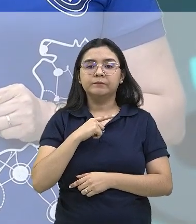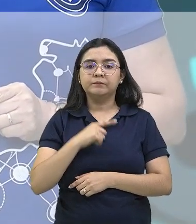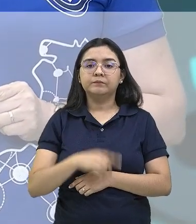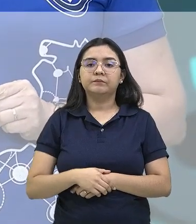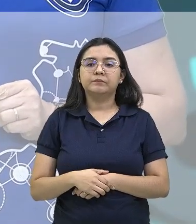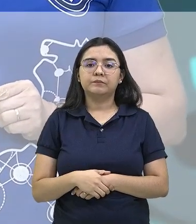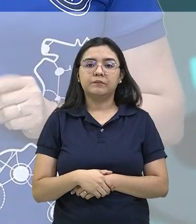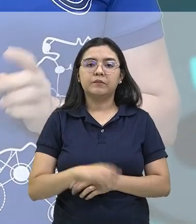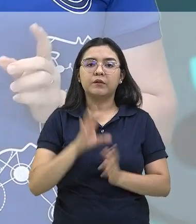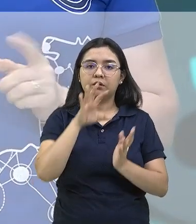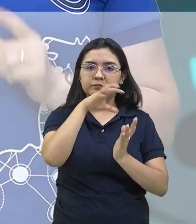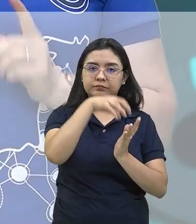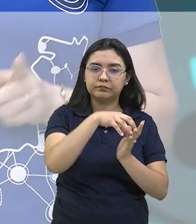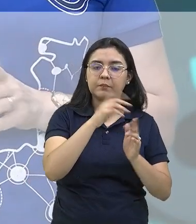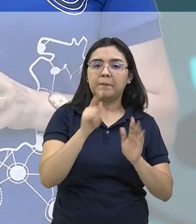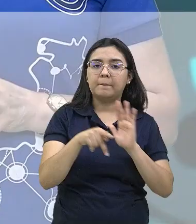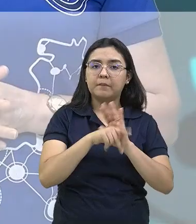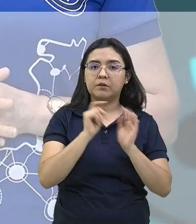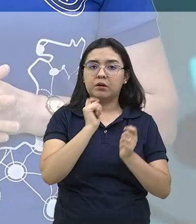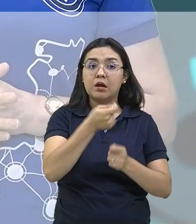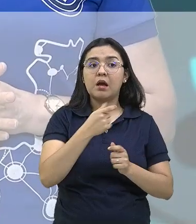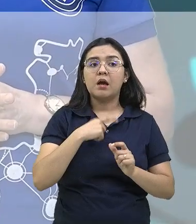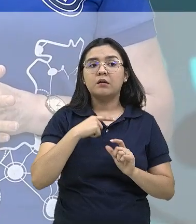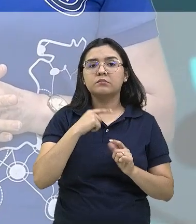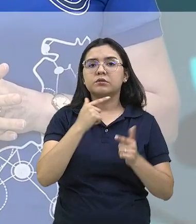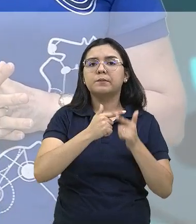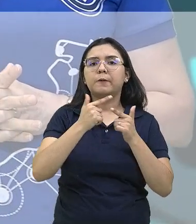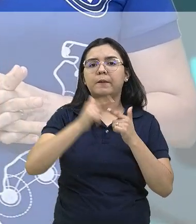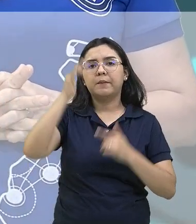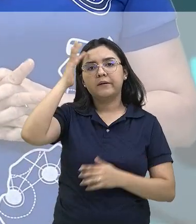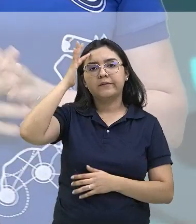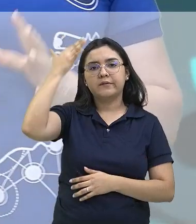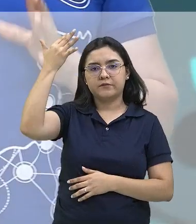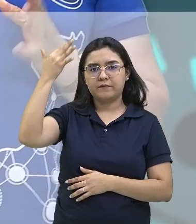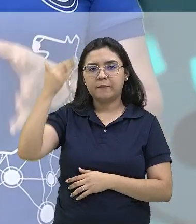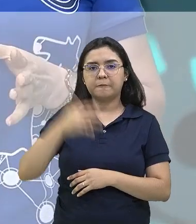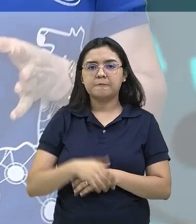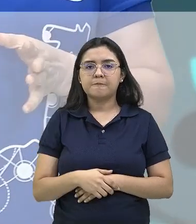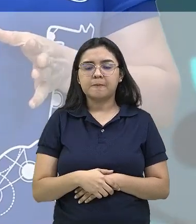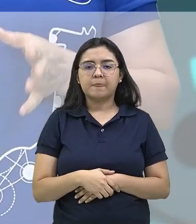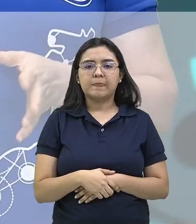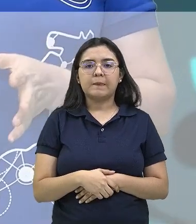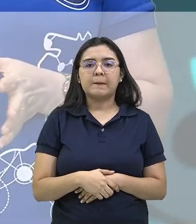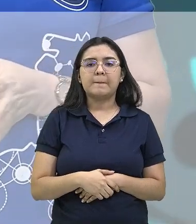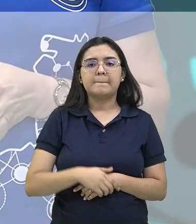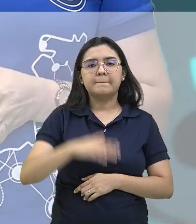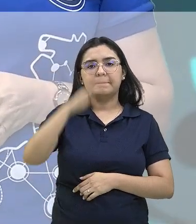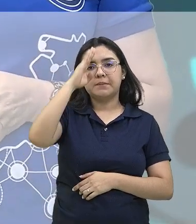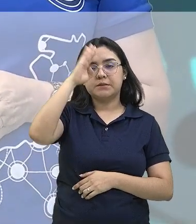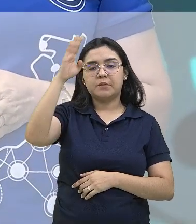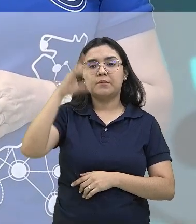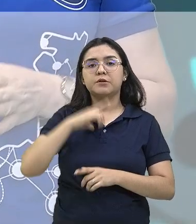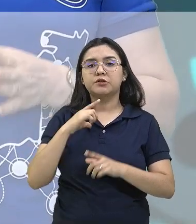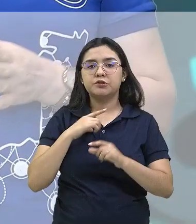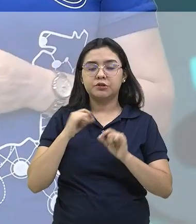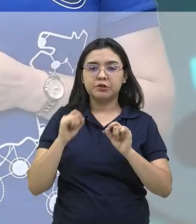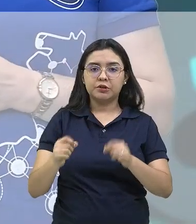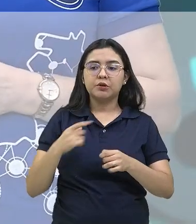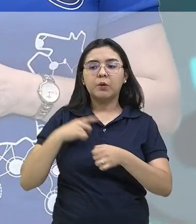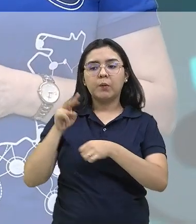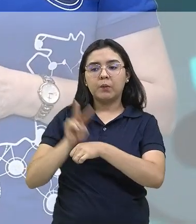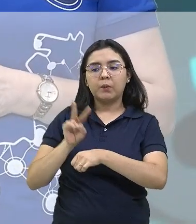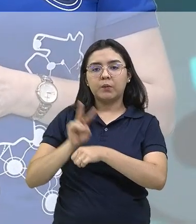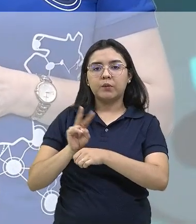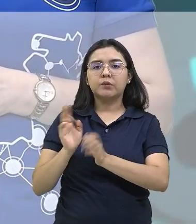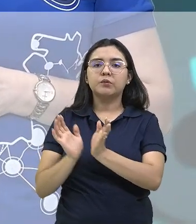dos pescadores, a tomar providências, né, de principalmente preservar os peixes na época